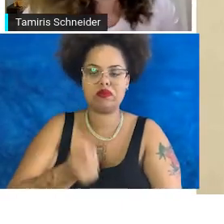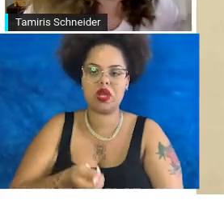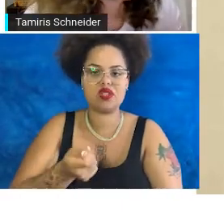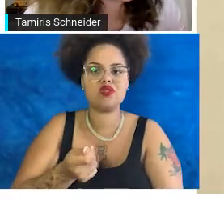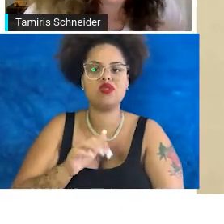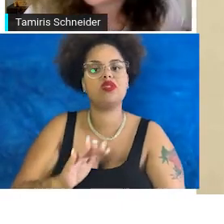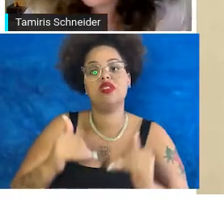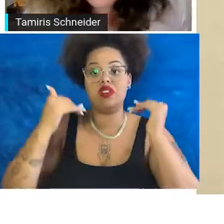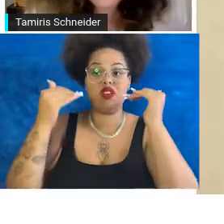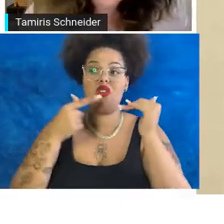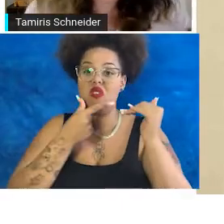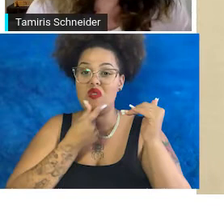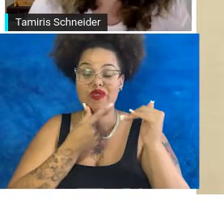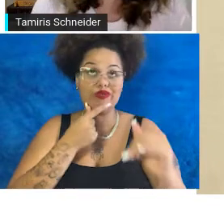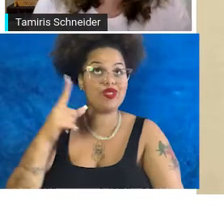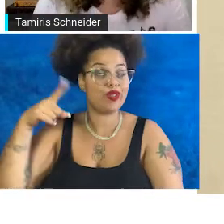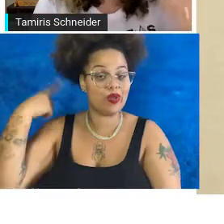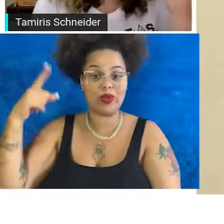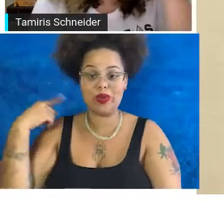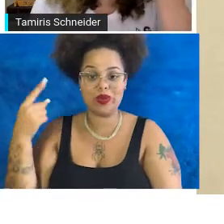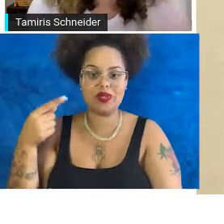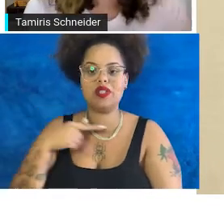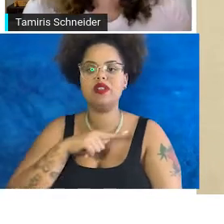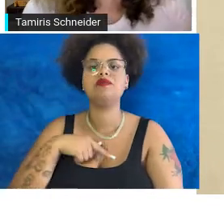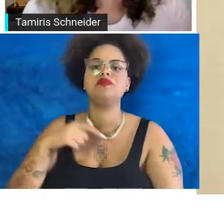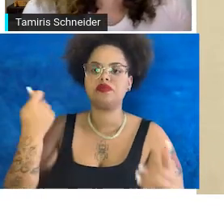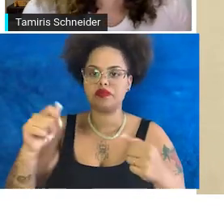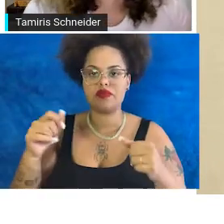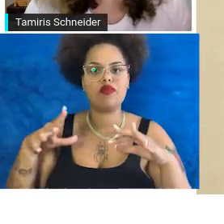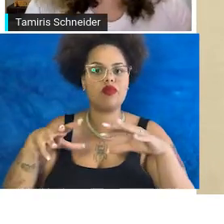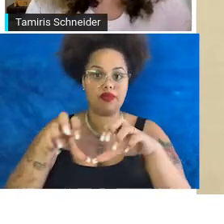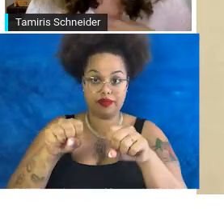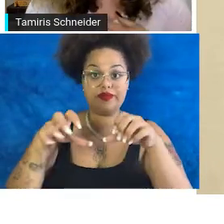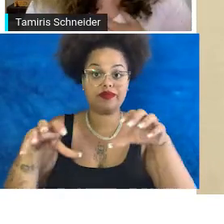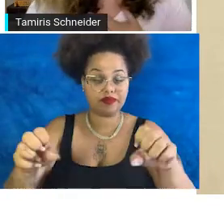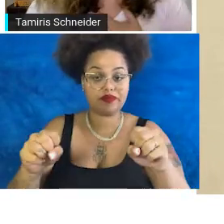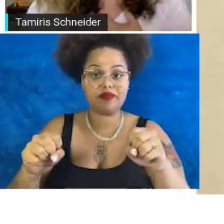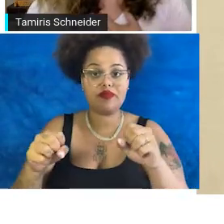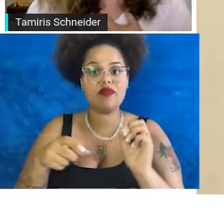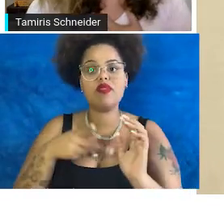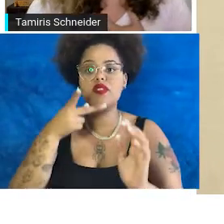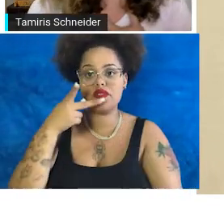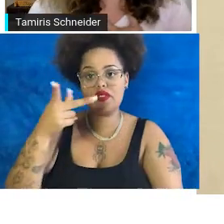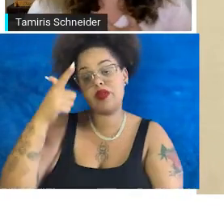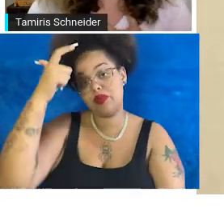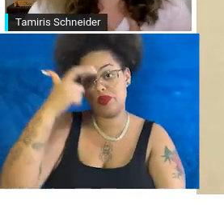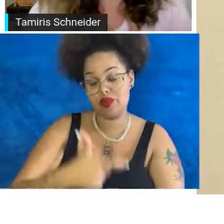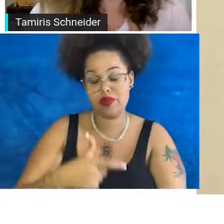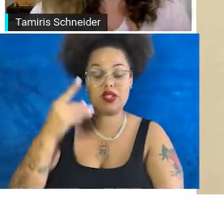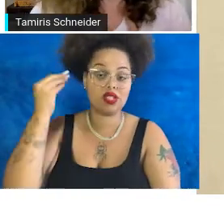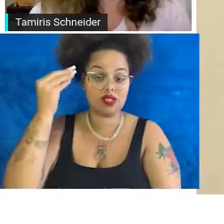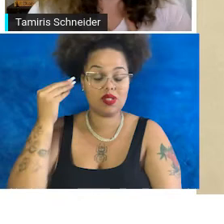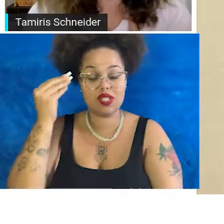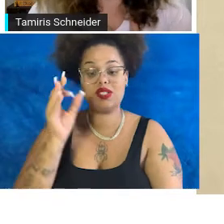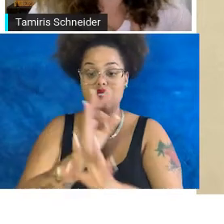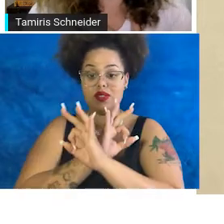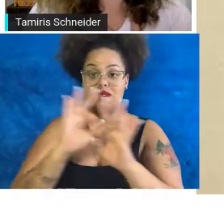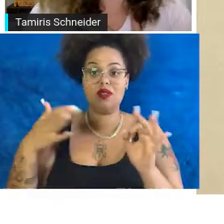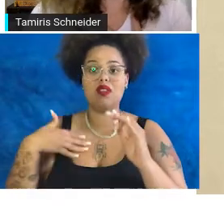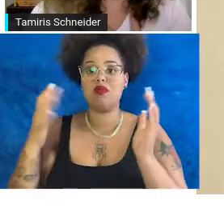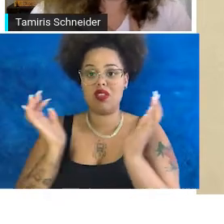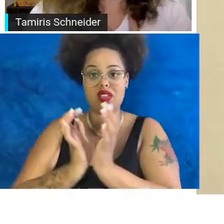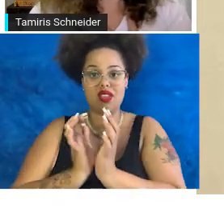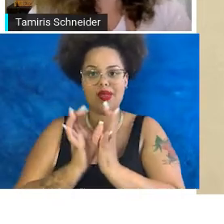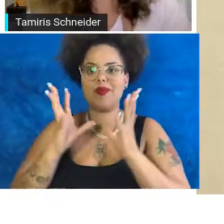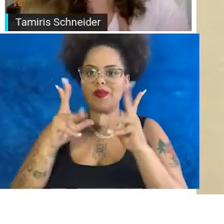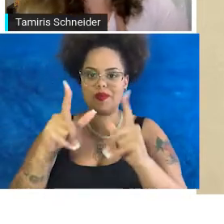dominada por homens aí loucos, e a gente precisa dominar esse mercado. Então eu falo por mim, foi uma experiência maravilhosa. A minha equipe inteira era